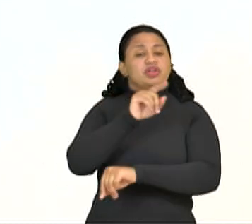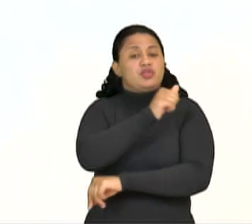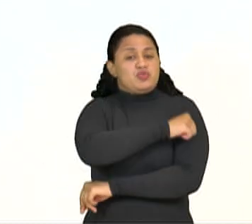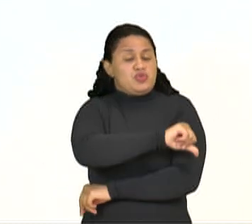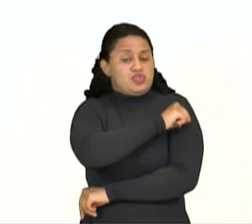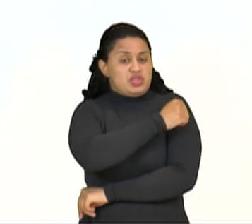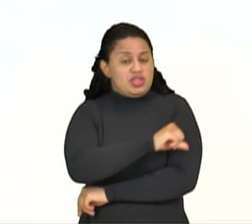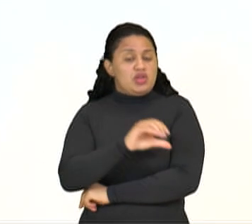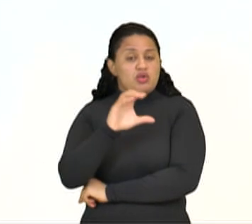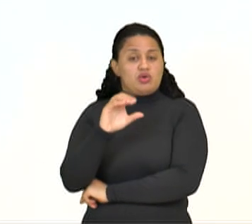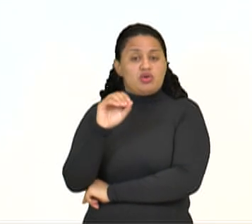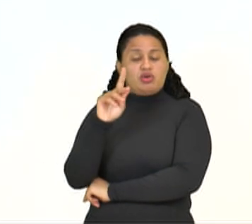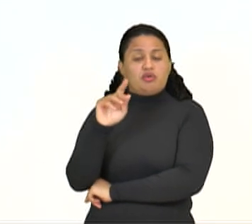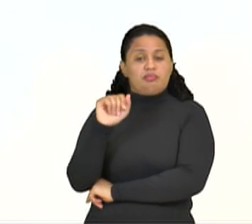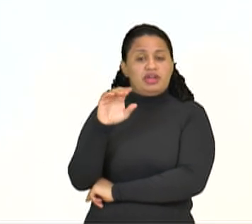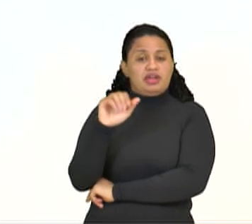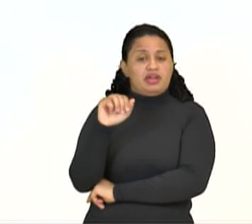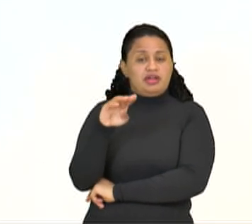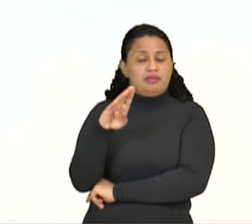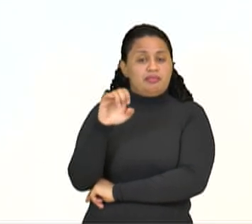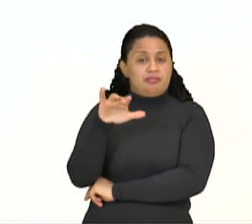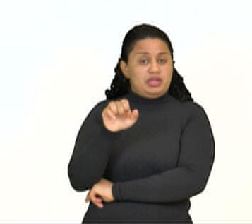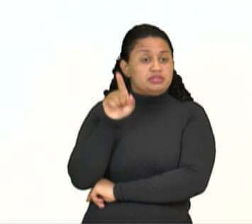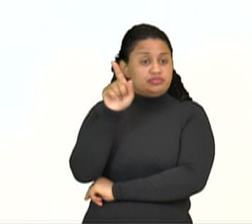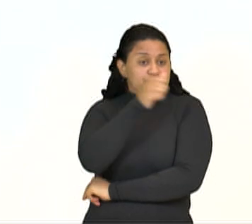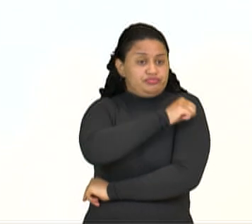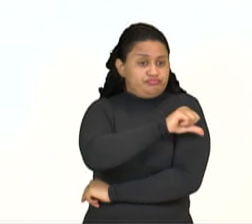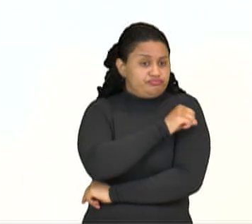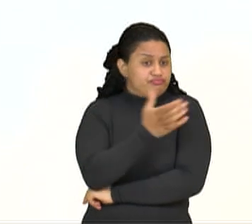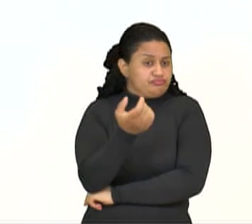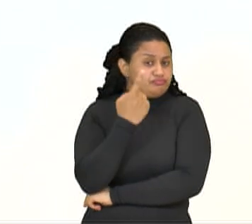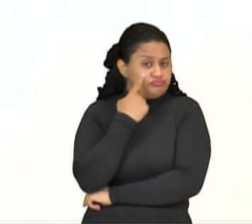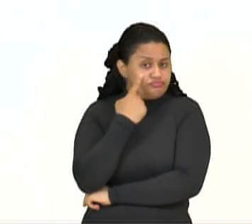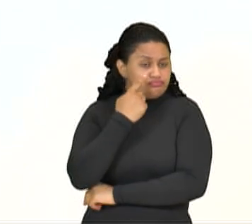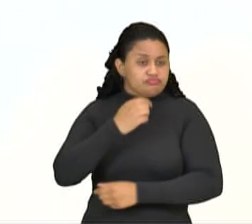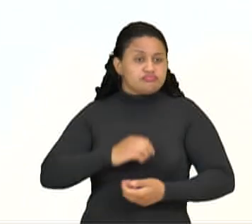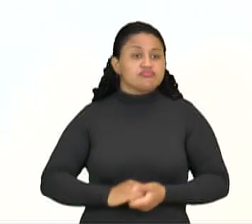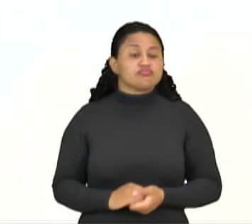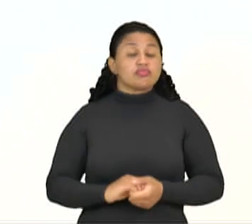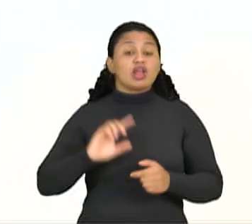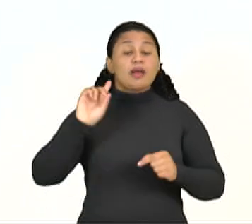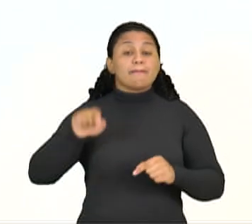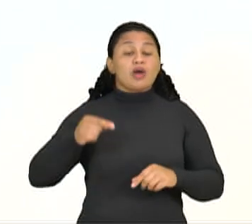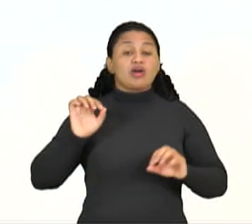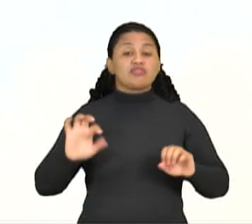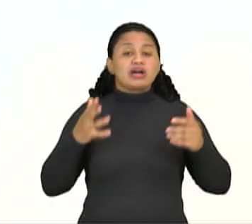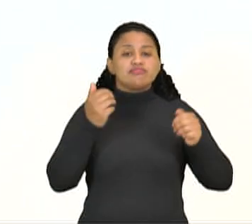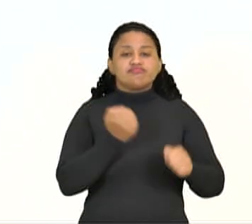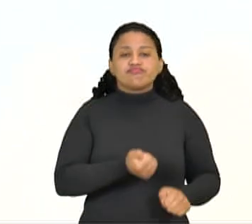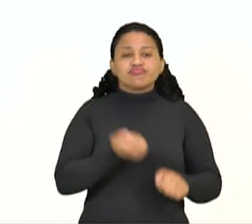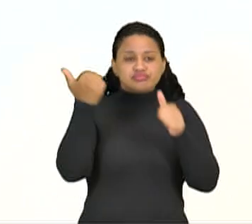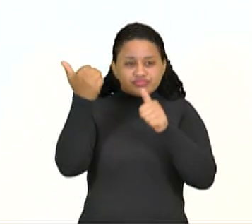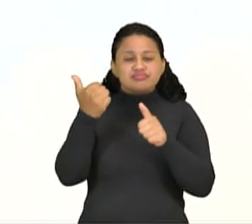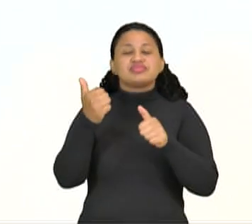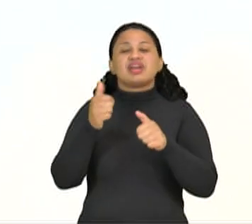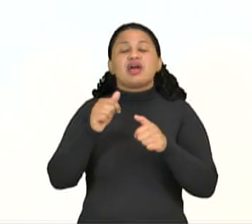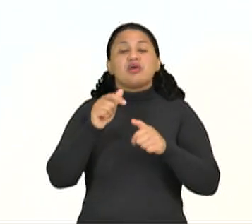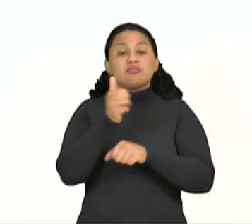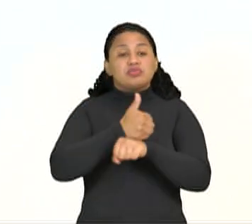Rio de Janeiro. Vamos ver o que aconteceu lá? Ó, após Réveillon, garis retiram